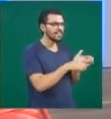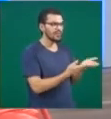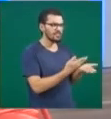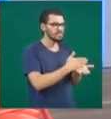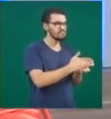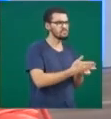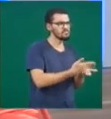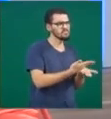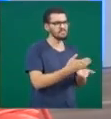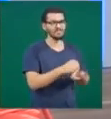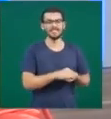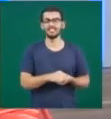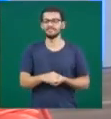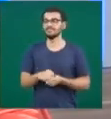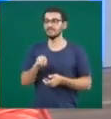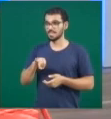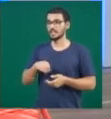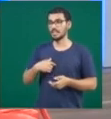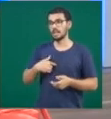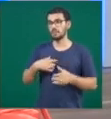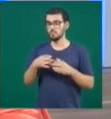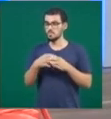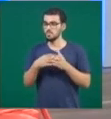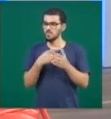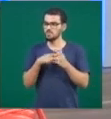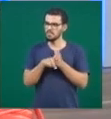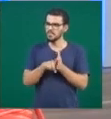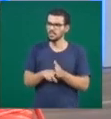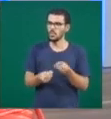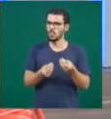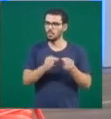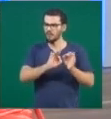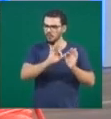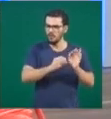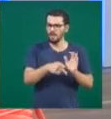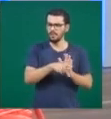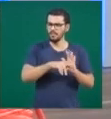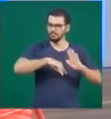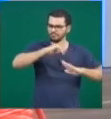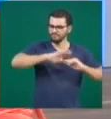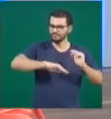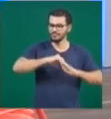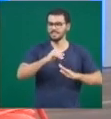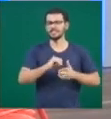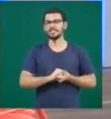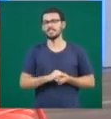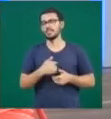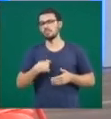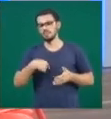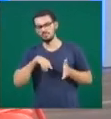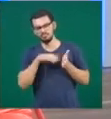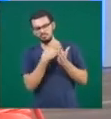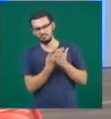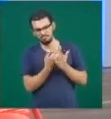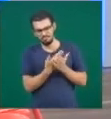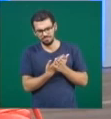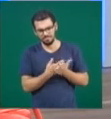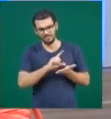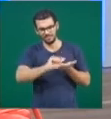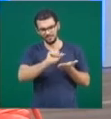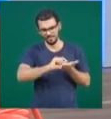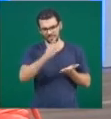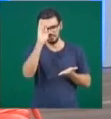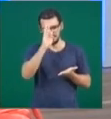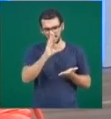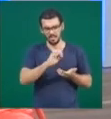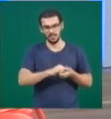um grupo de pesquisa sobre comportamento organizacional e carreira. Enquanto a gente estava estudando sobre os artigos que tem no Brasil a